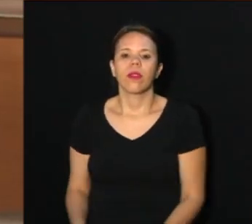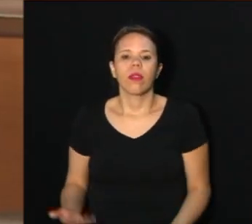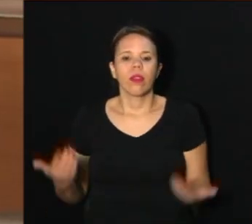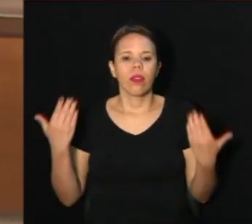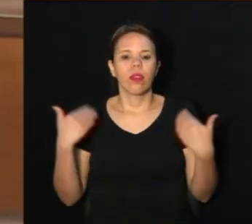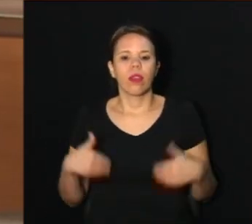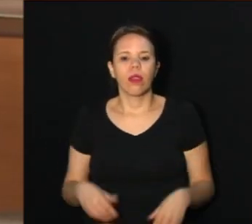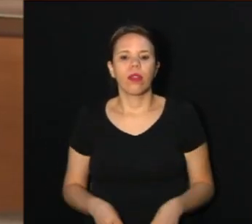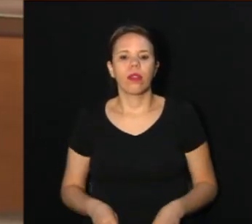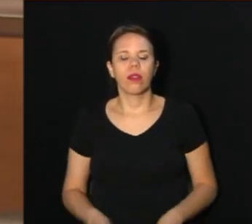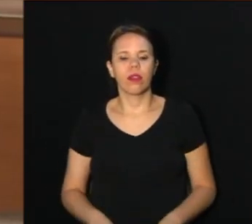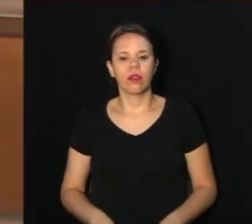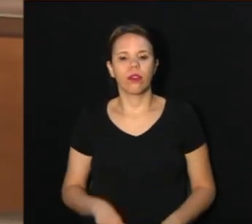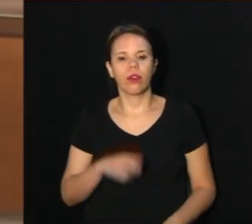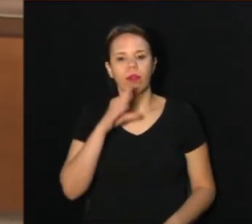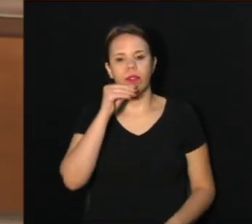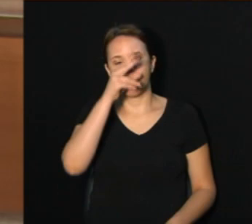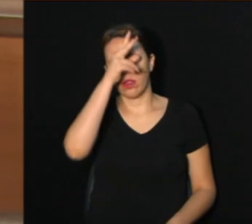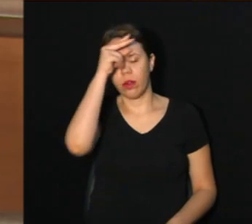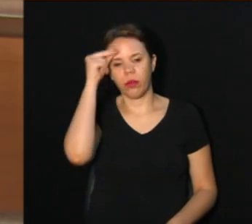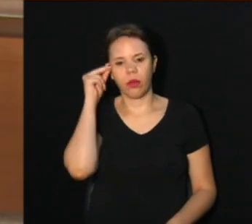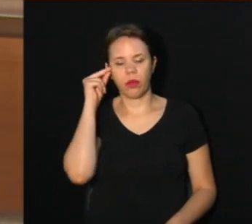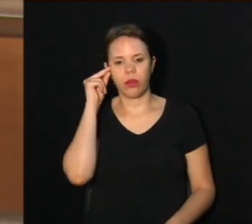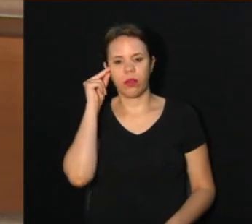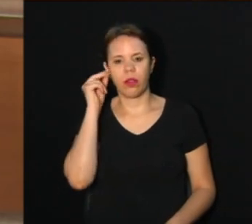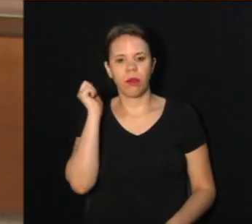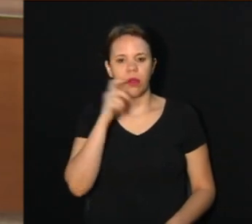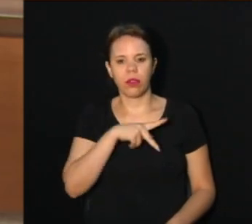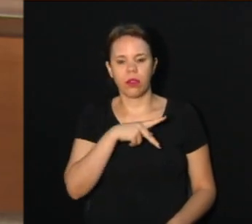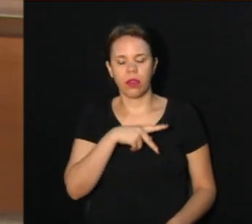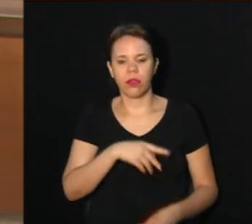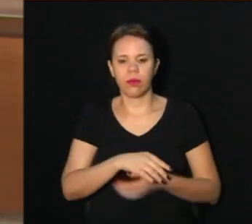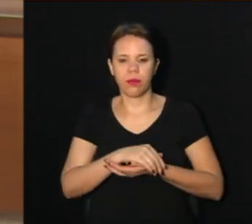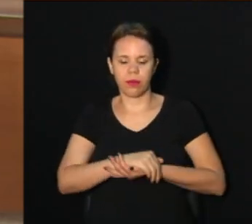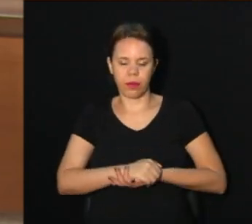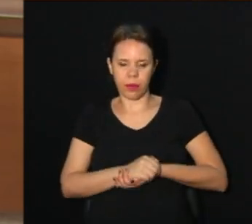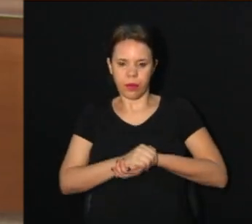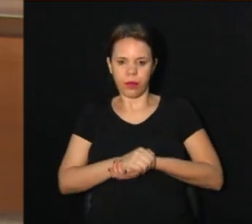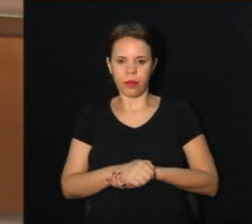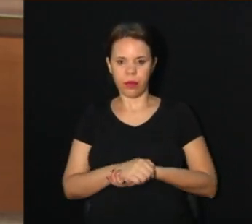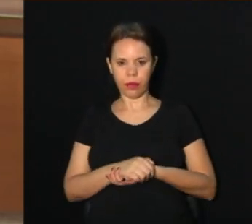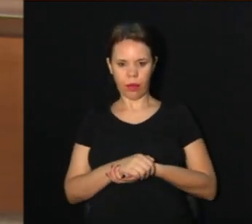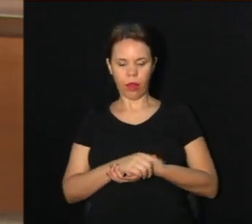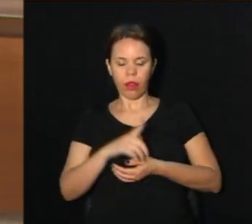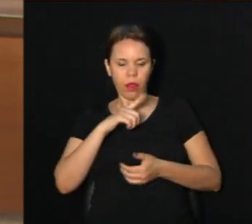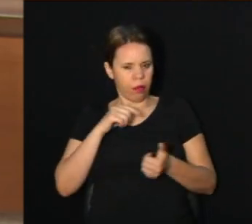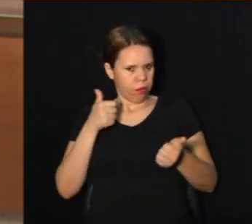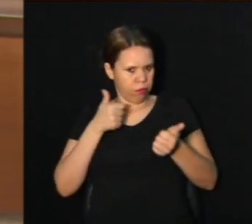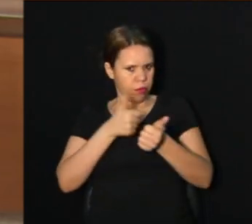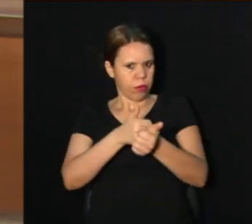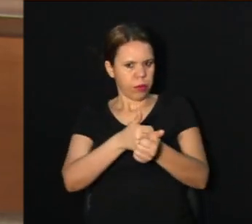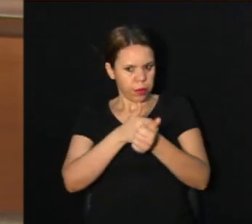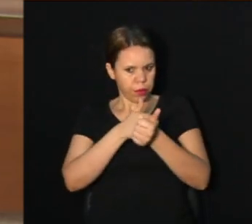um servidor público municipal aposentado. Tenho acompanhado